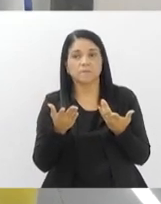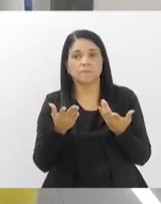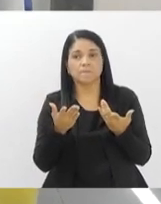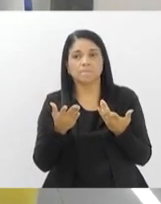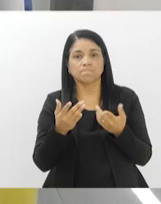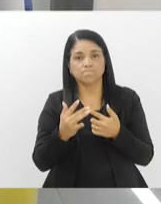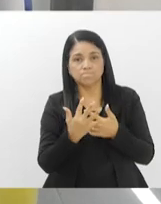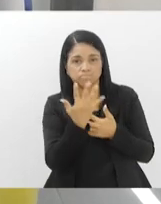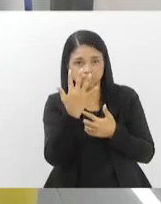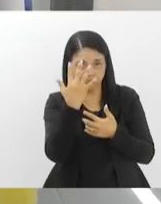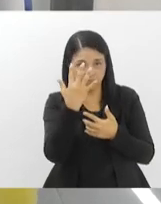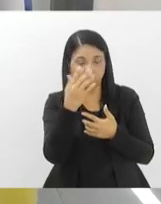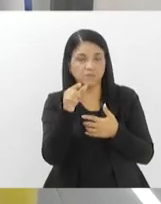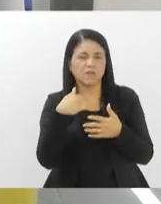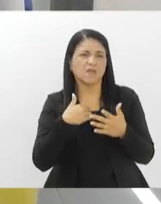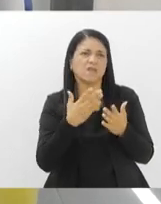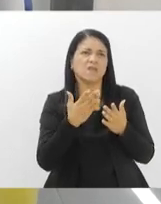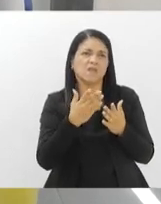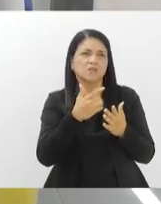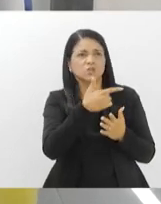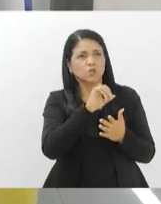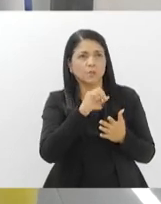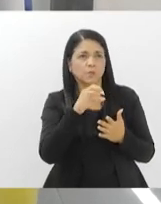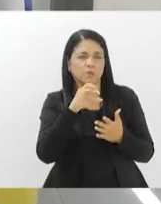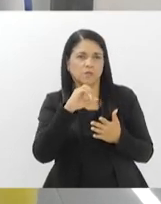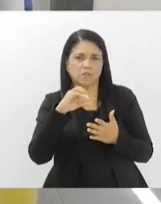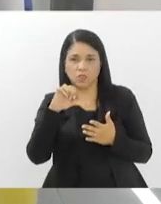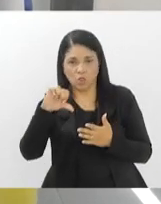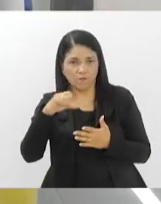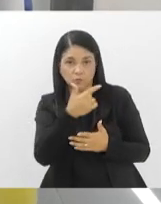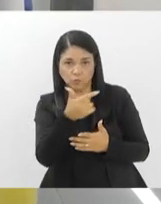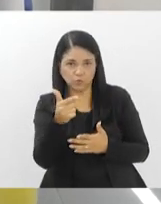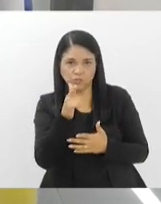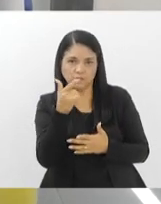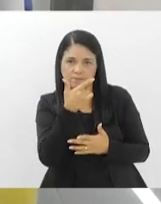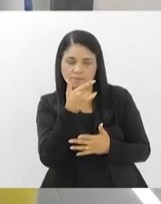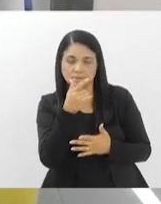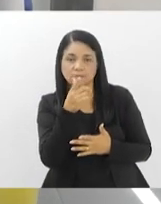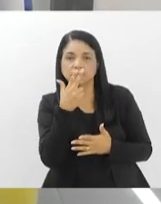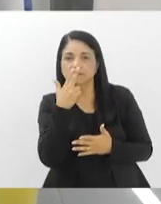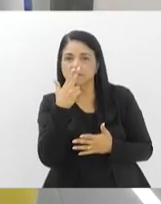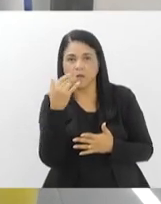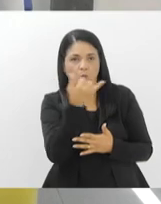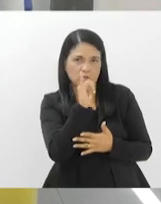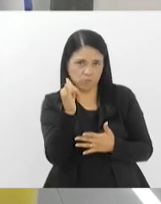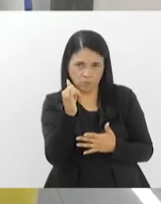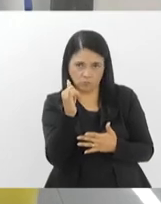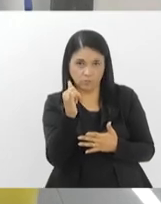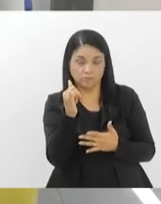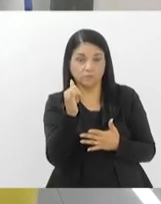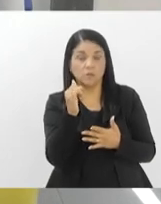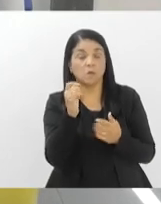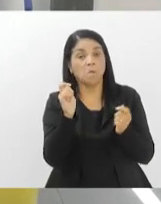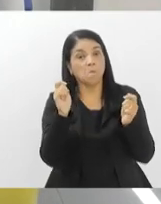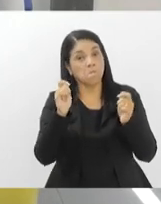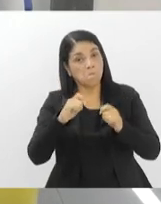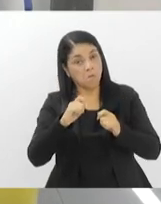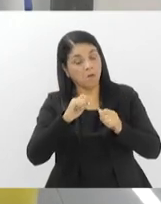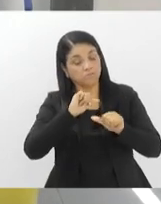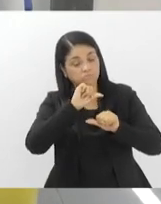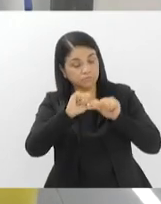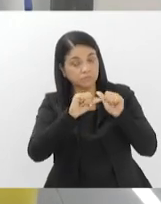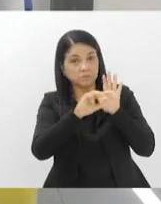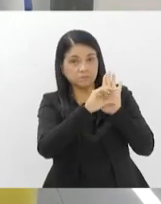que em 2009 ainda não havia o cigarro eletrônico. Então, tecnicamente, poderia fazer uma alteração ao